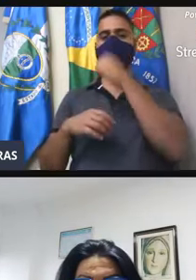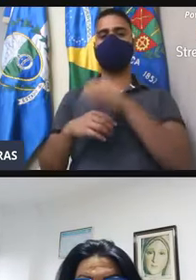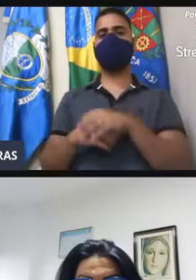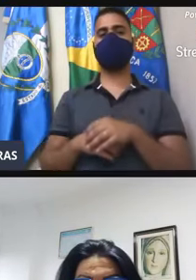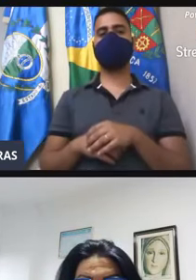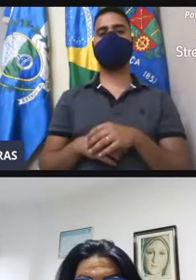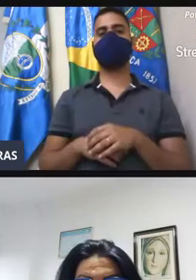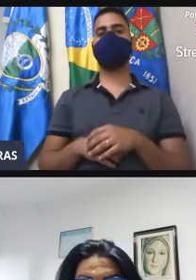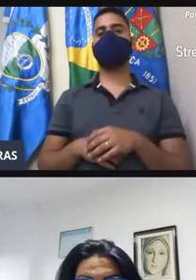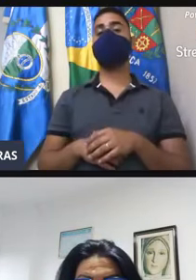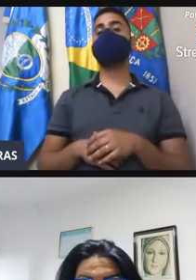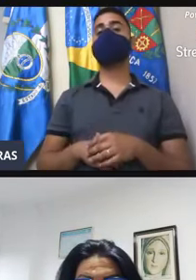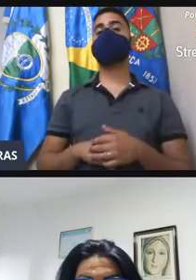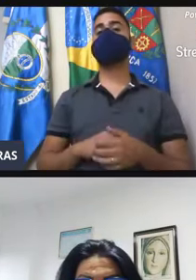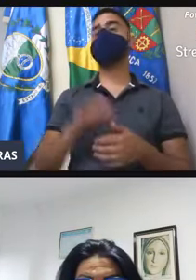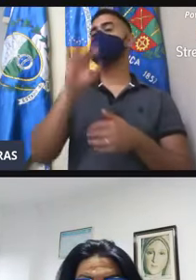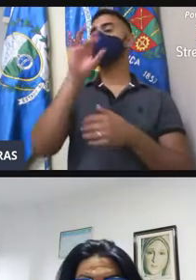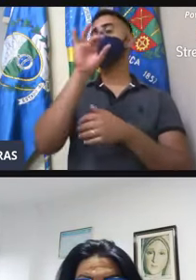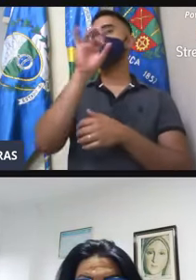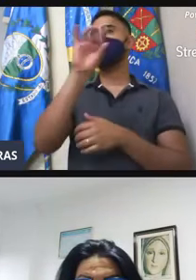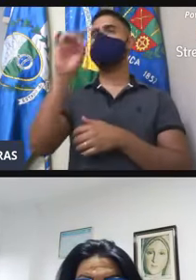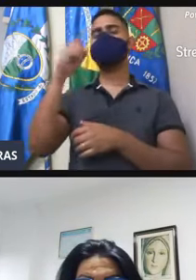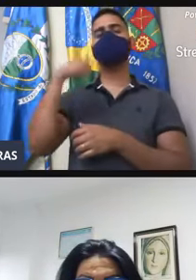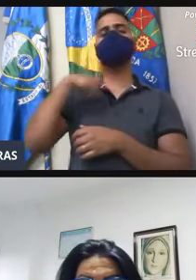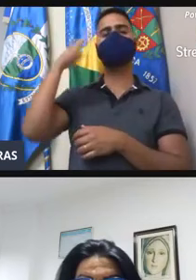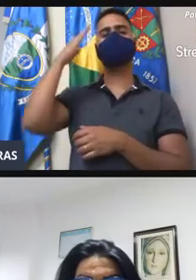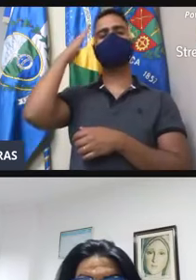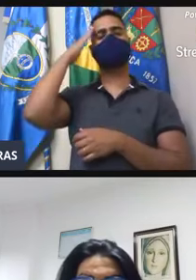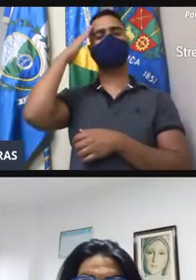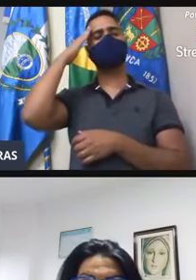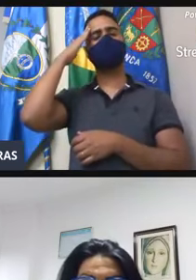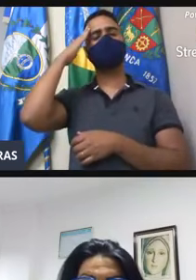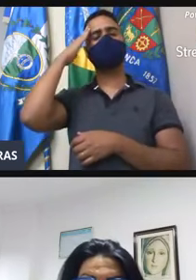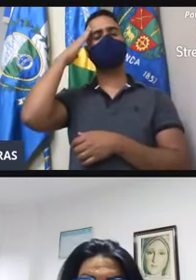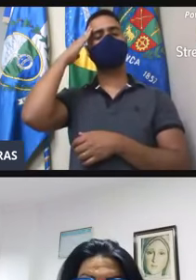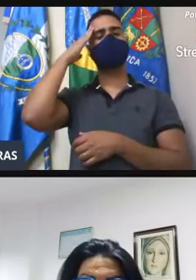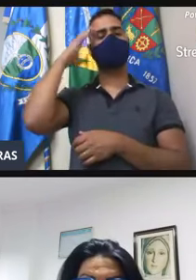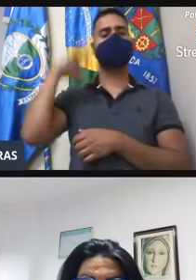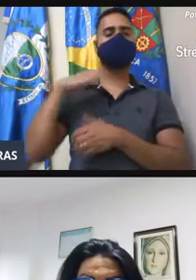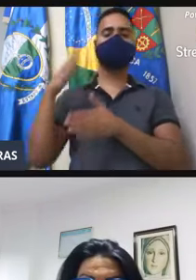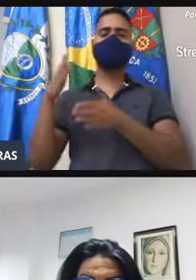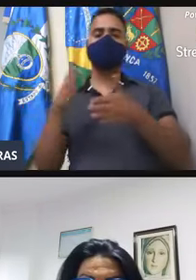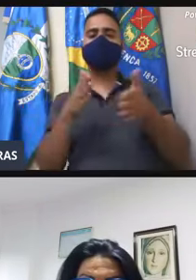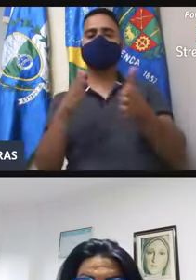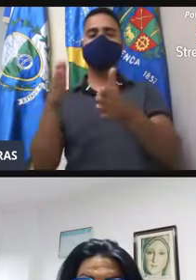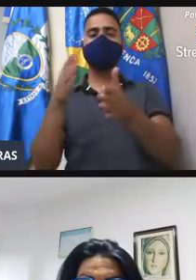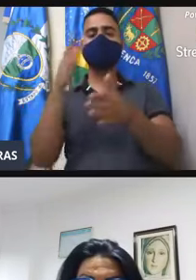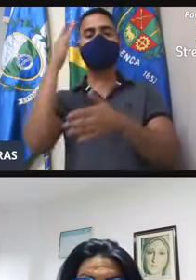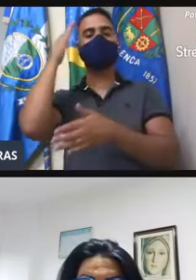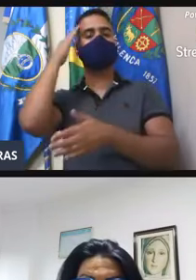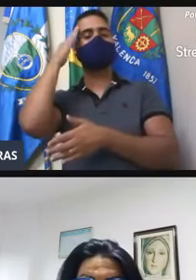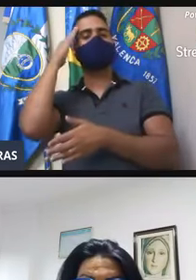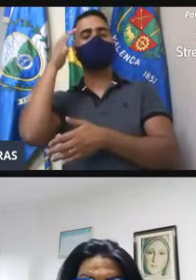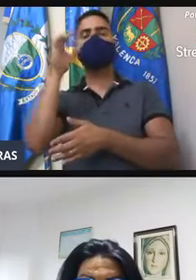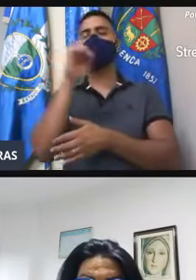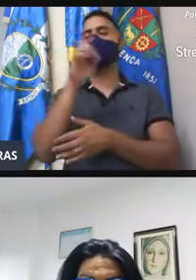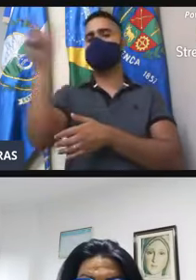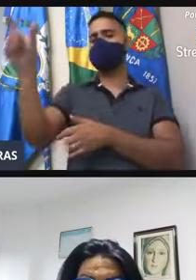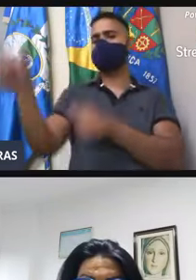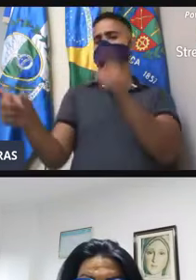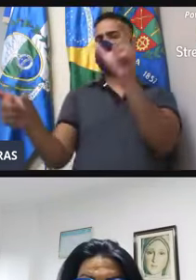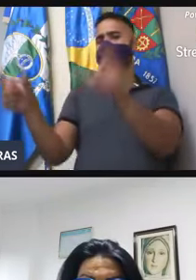converge para o bem, cada um com a sua cabeça, cada um com a sua linha de raciocínio, cada um com a sua